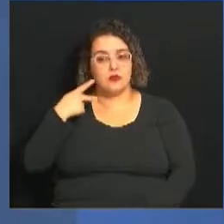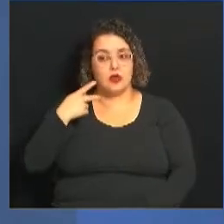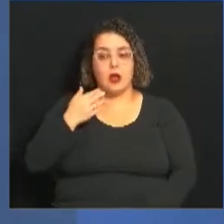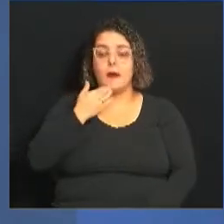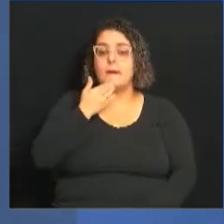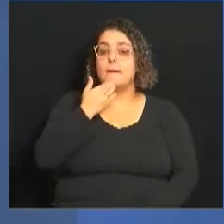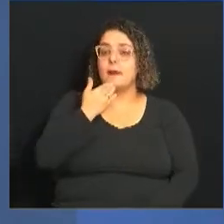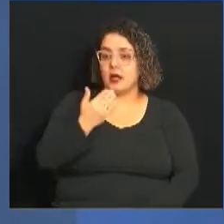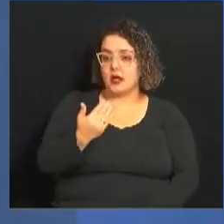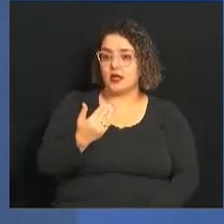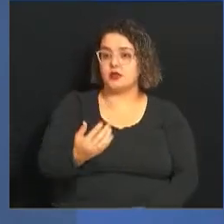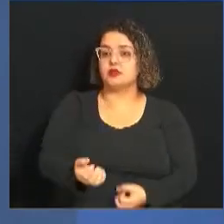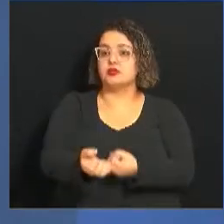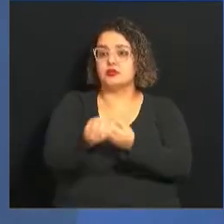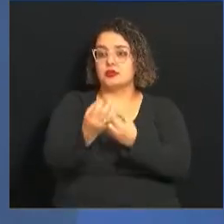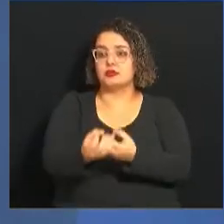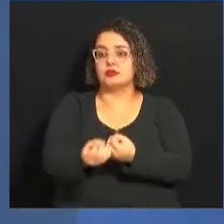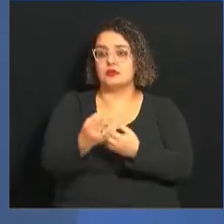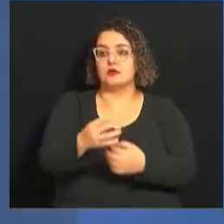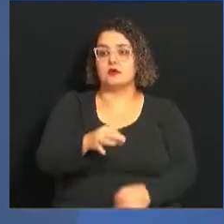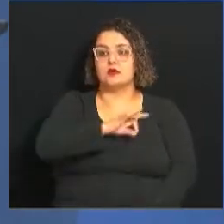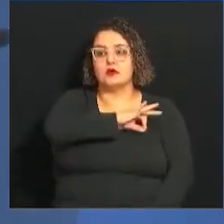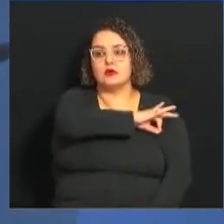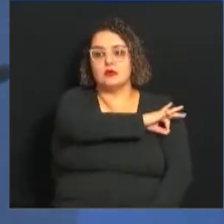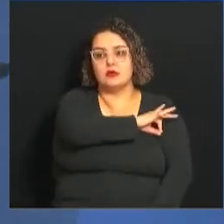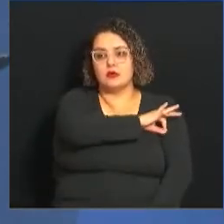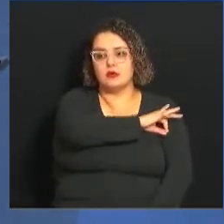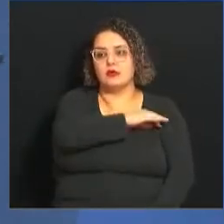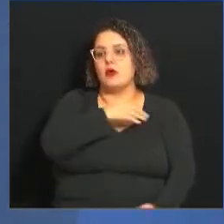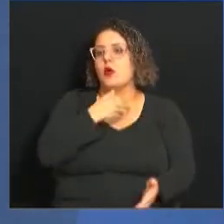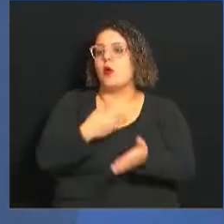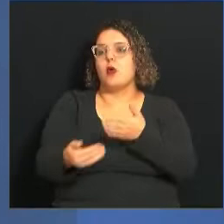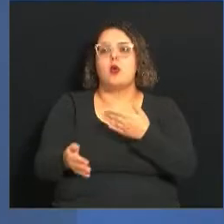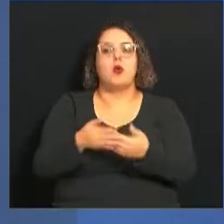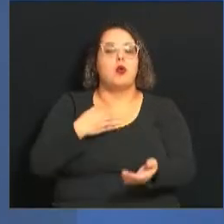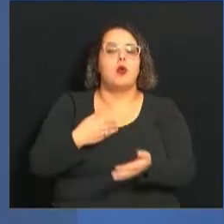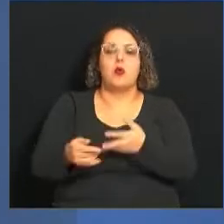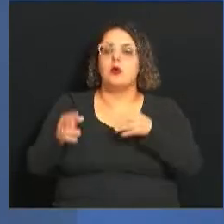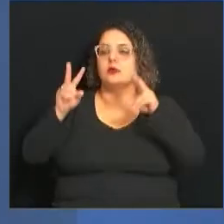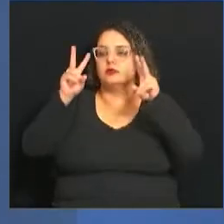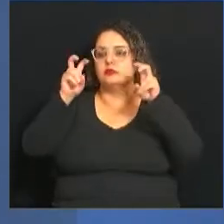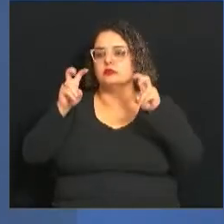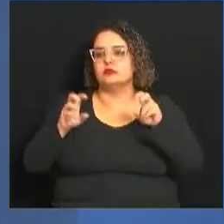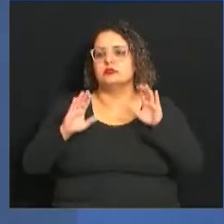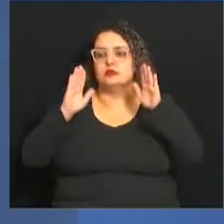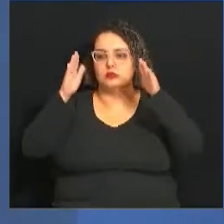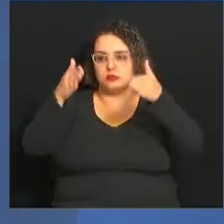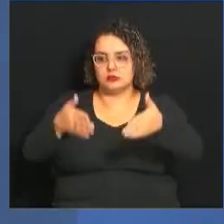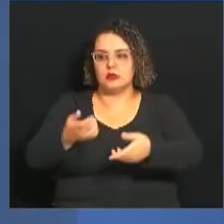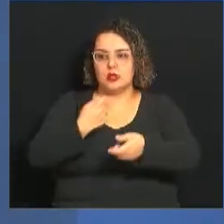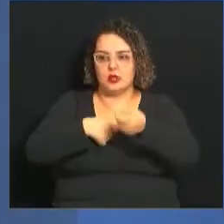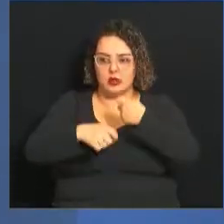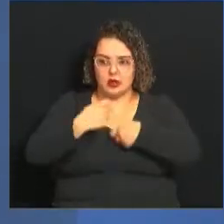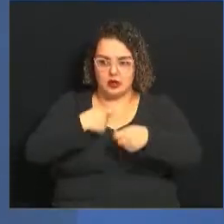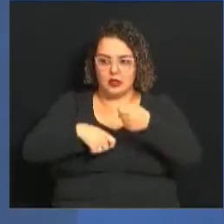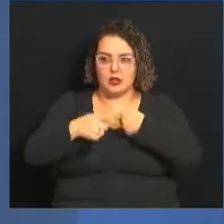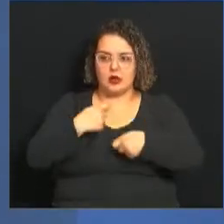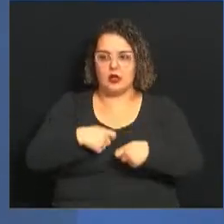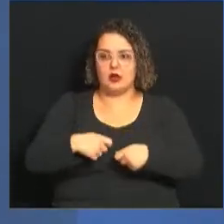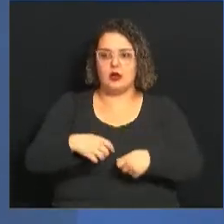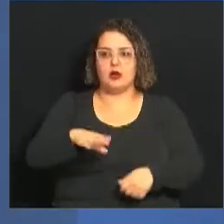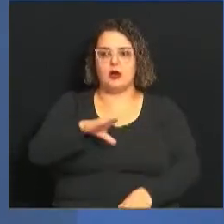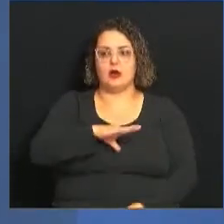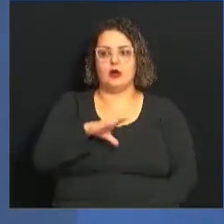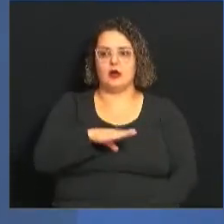solicita informações à prefeitura acerca de qualquer assunto relacionado à administração municipal. É